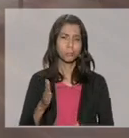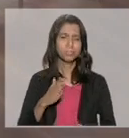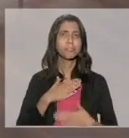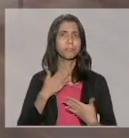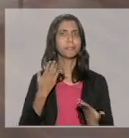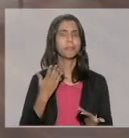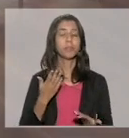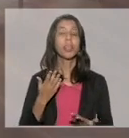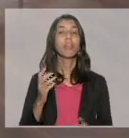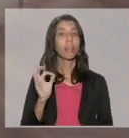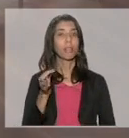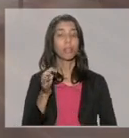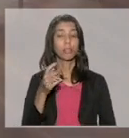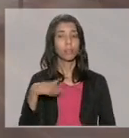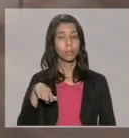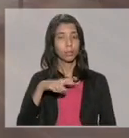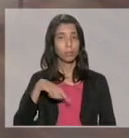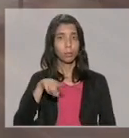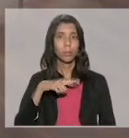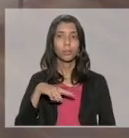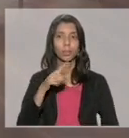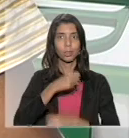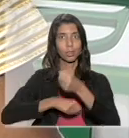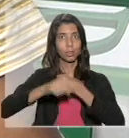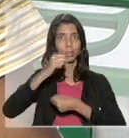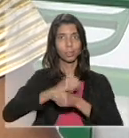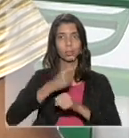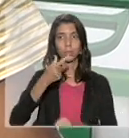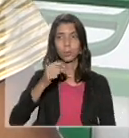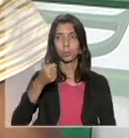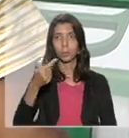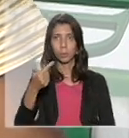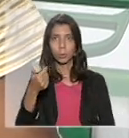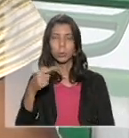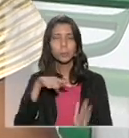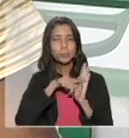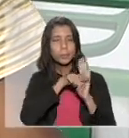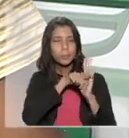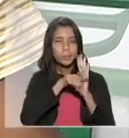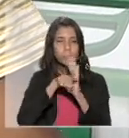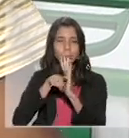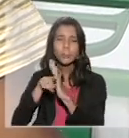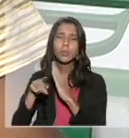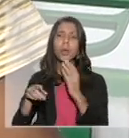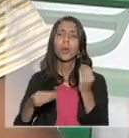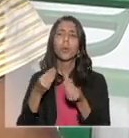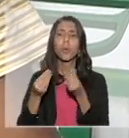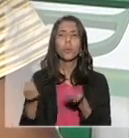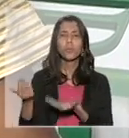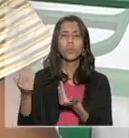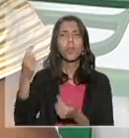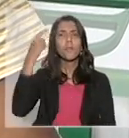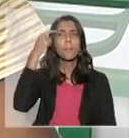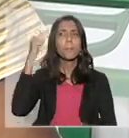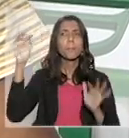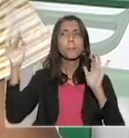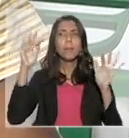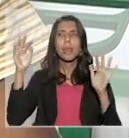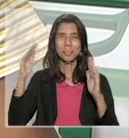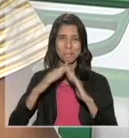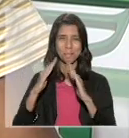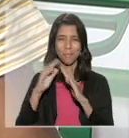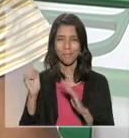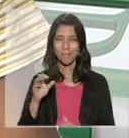isso? Surpreendeu. Sim, em 2012 nós fizemos uma pesquisa de como pensa o jovem